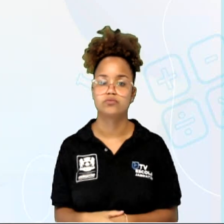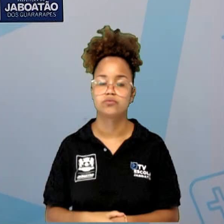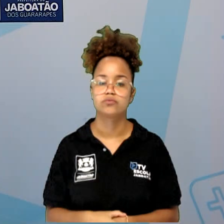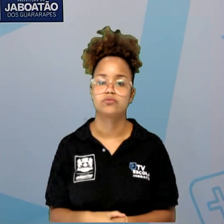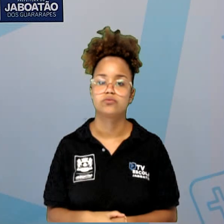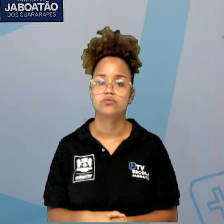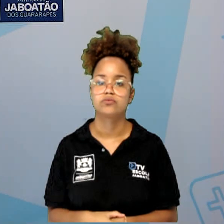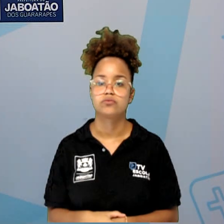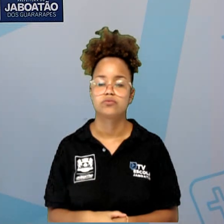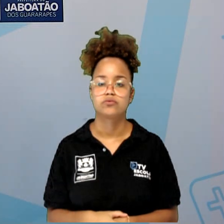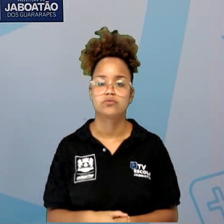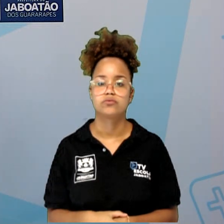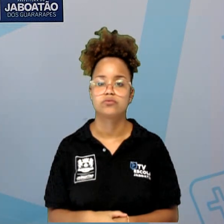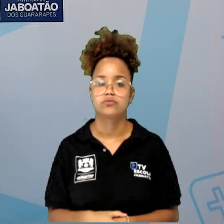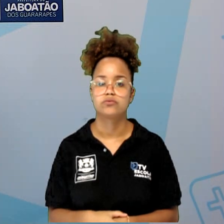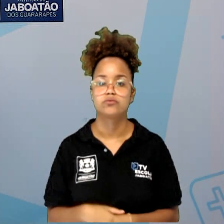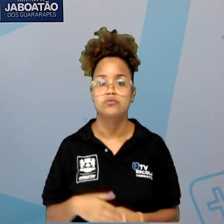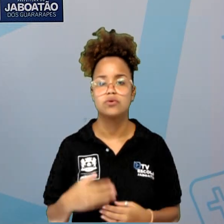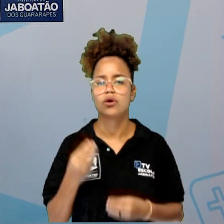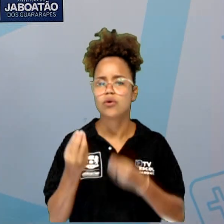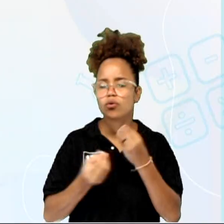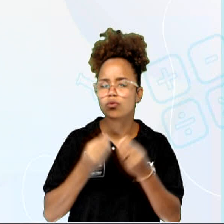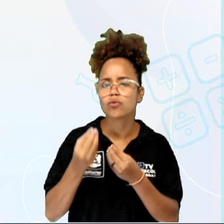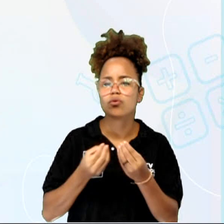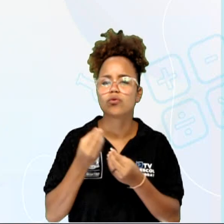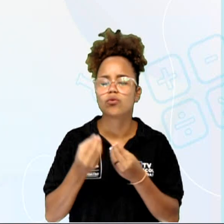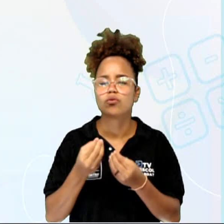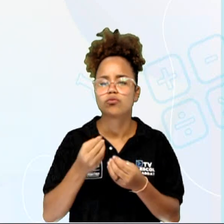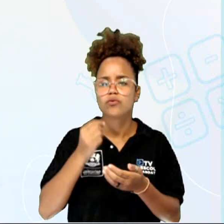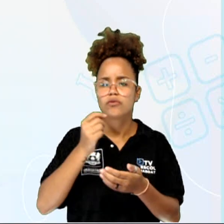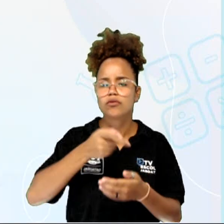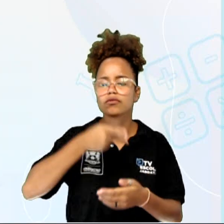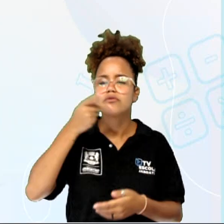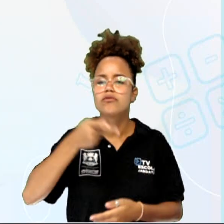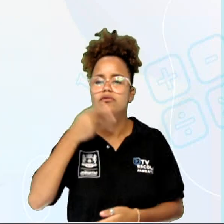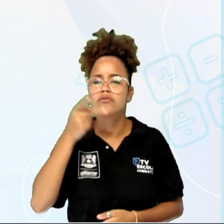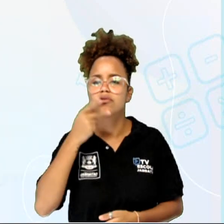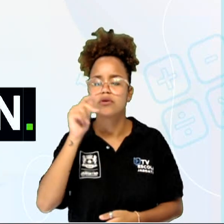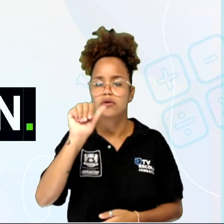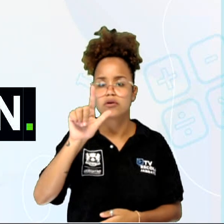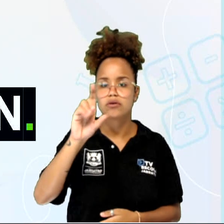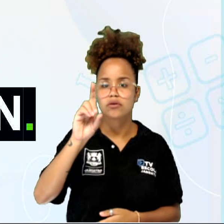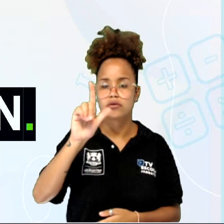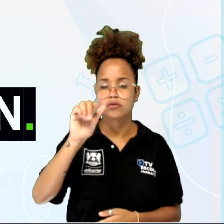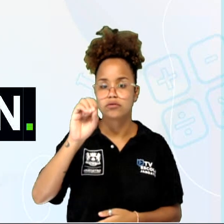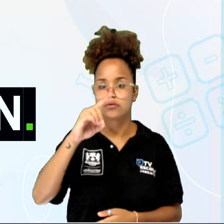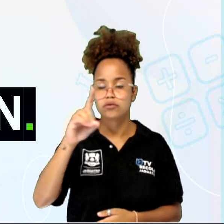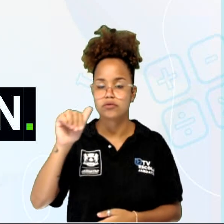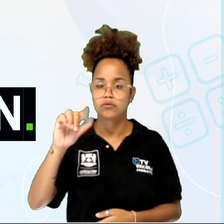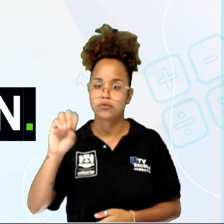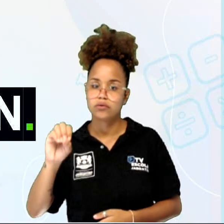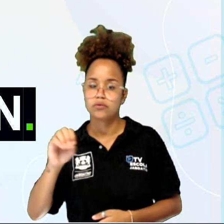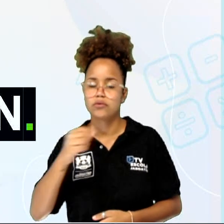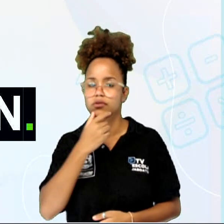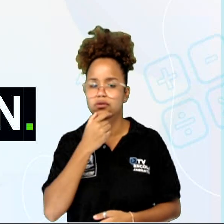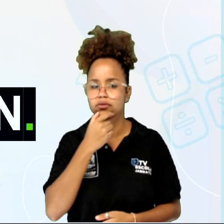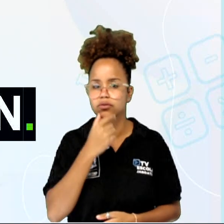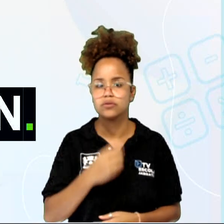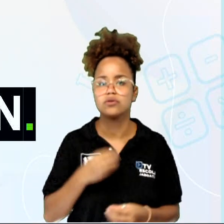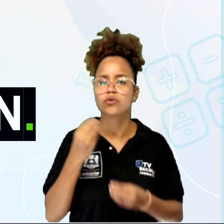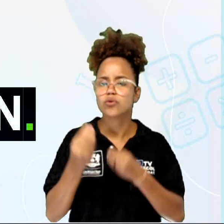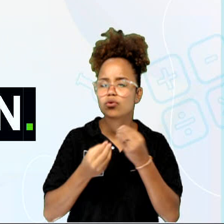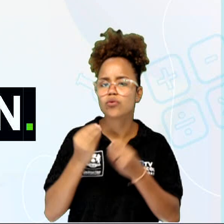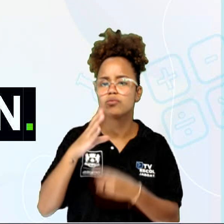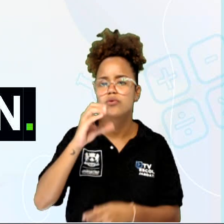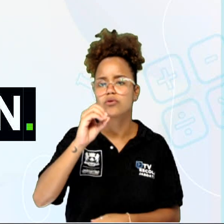W-I-N-D-O-W. How do you say algodão in English? It's cotton. How do you spell